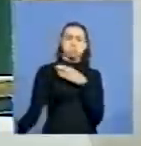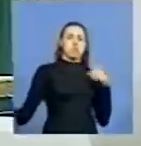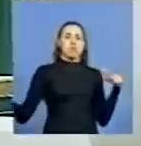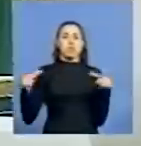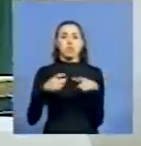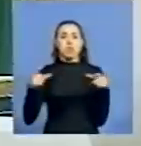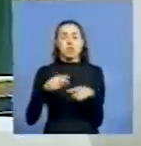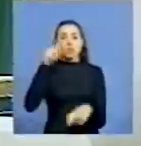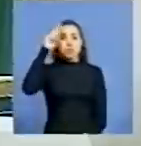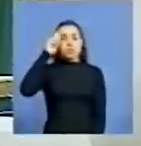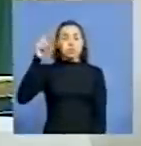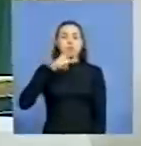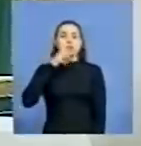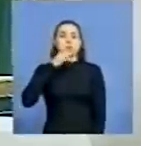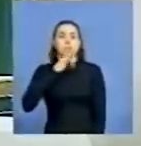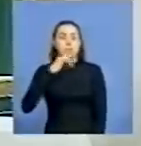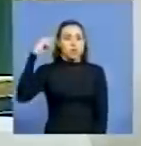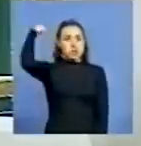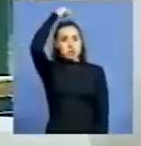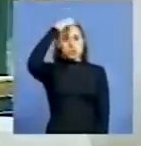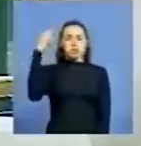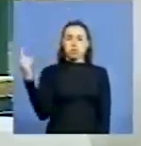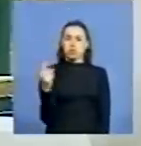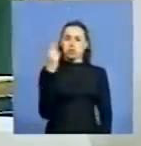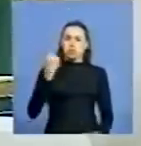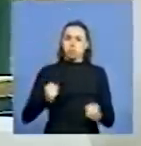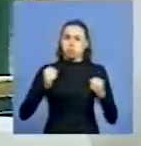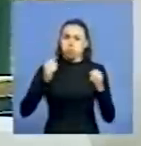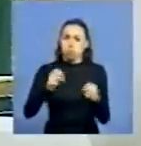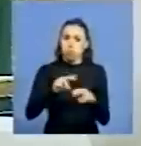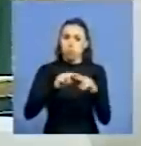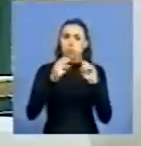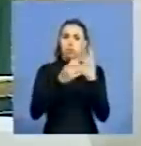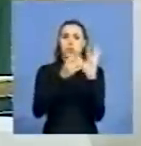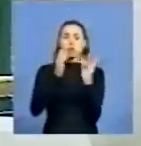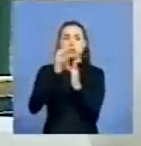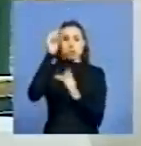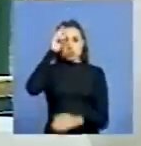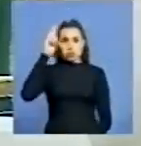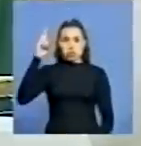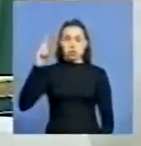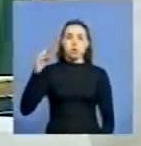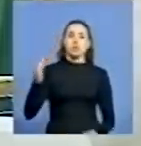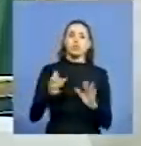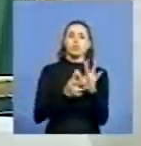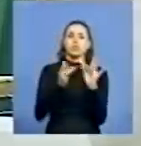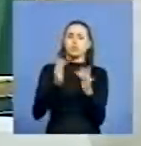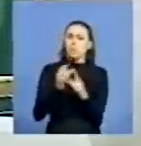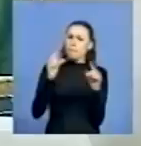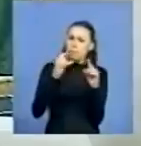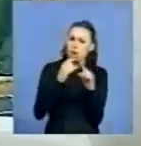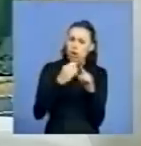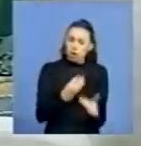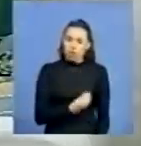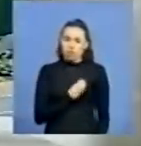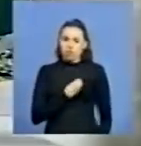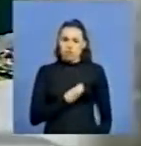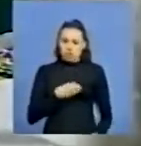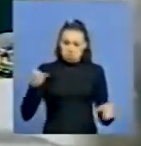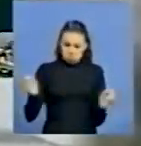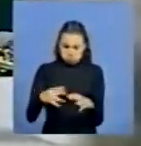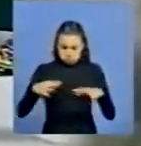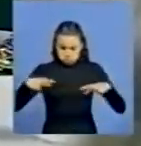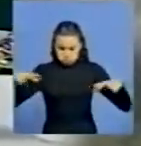Pai Santo, Deus Eterno e Todo-Poderoso, por Cristo, Senhor nosso. Ele é a vossa palavra viva pela qual tudo